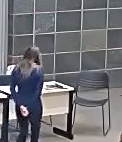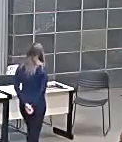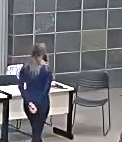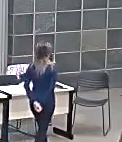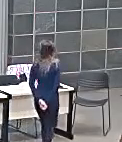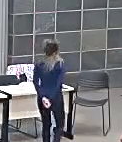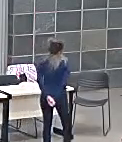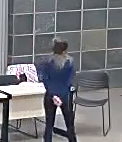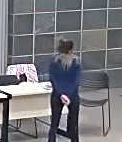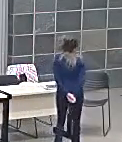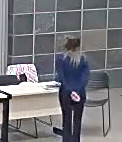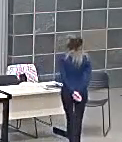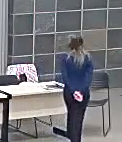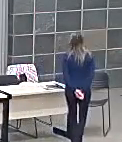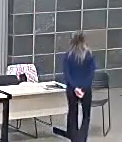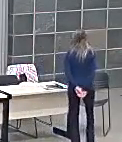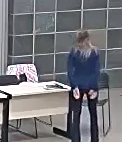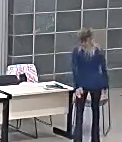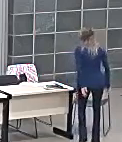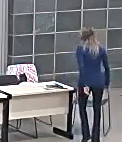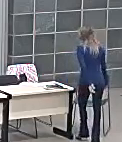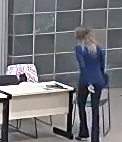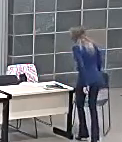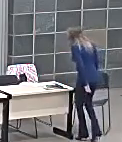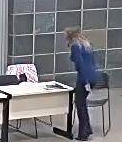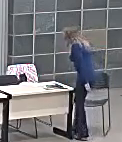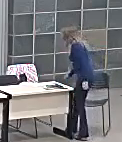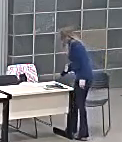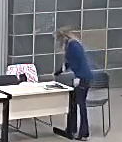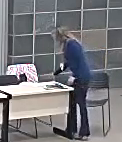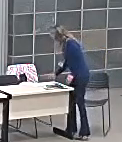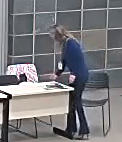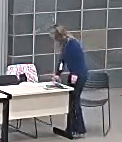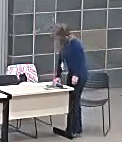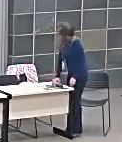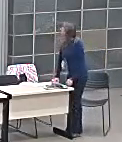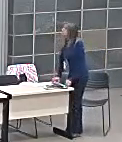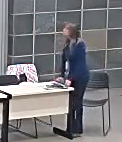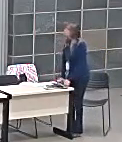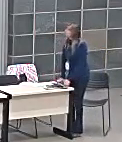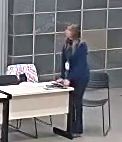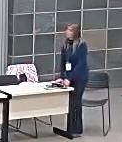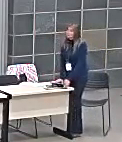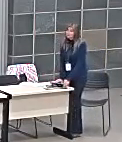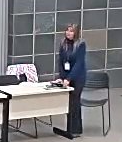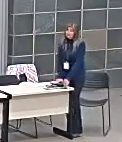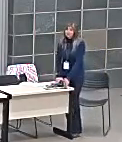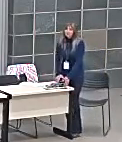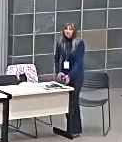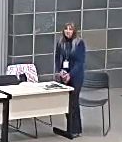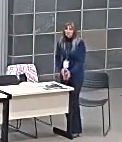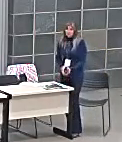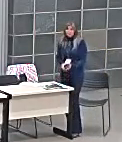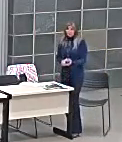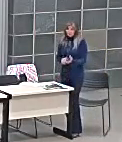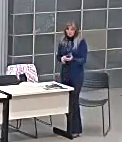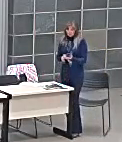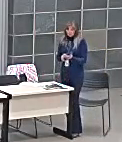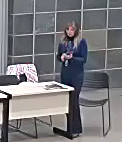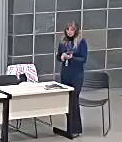próxima reunião ordinária vou pedir que o professor Betão assine comigo e tenho certeza que os membros da